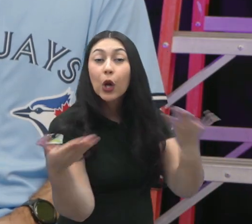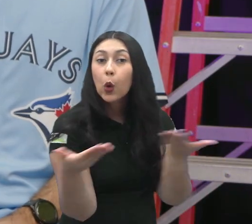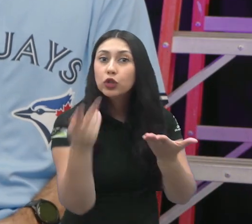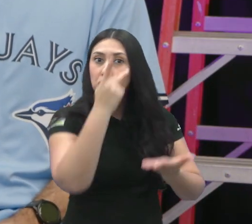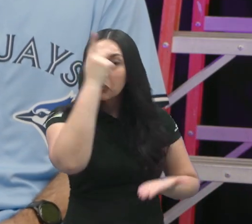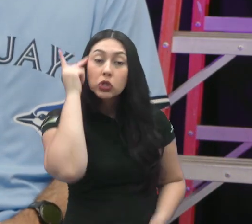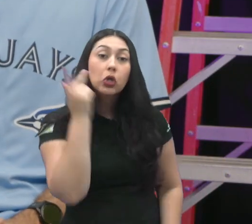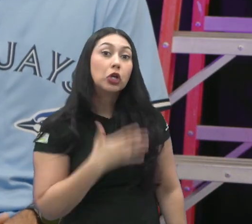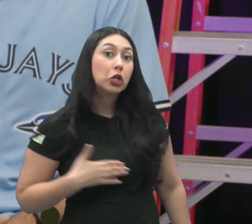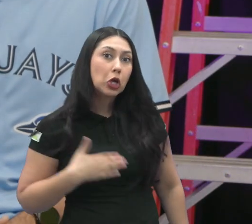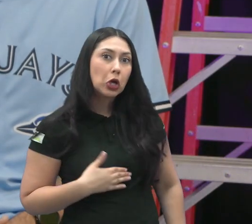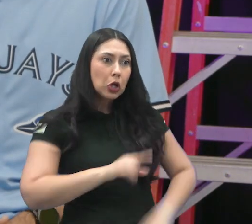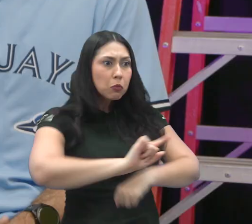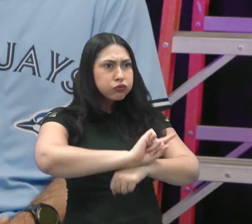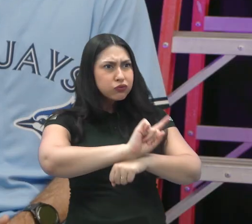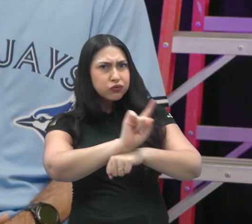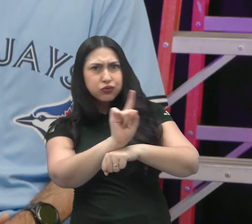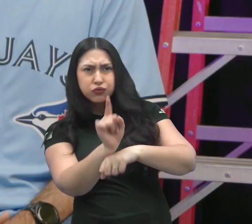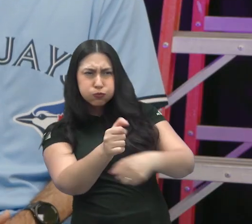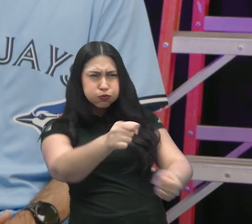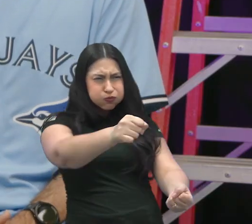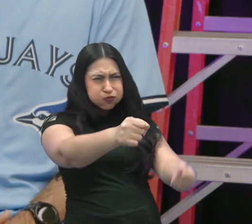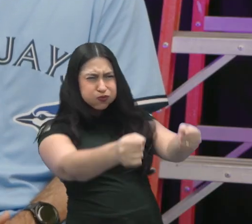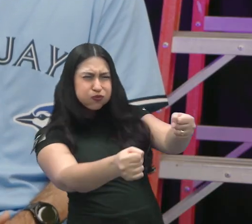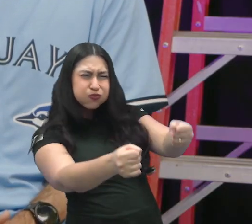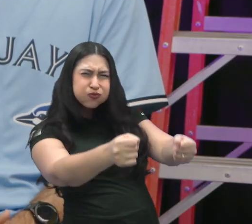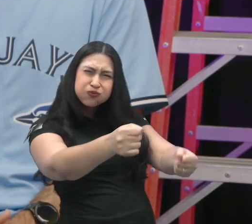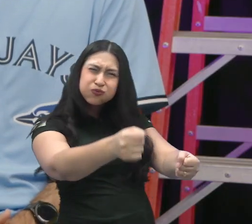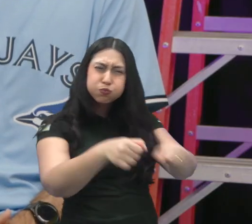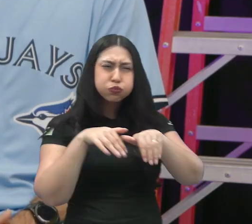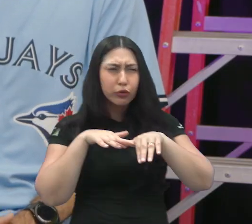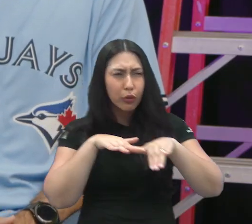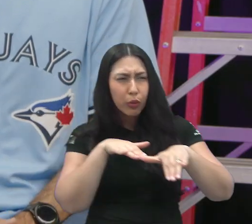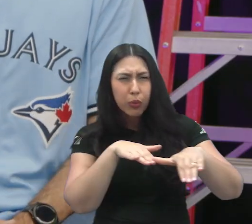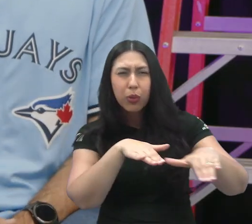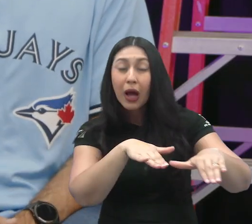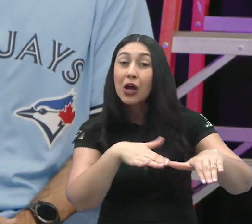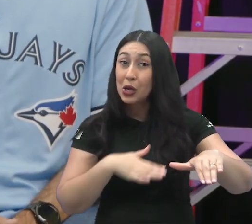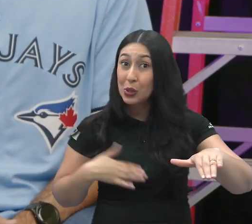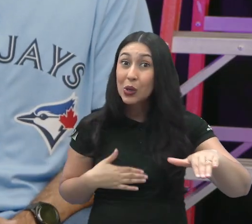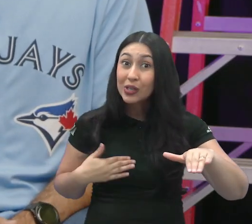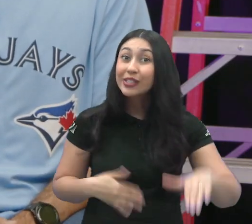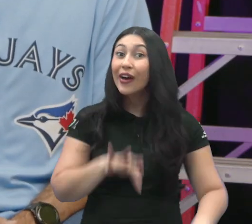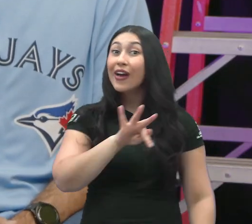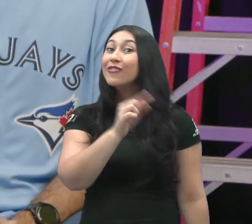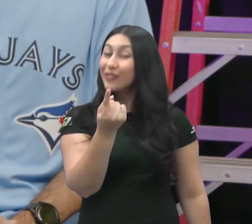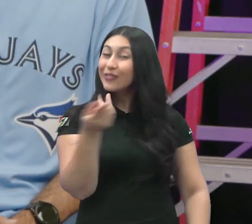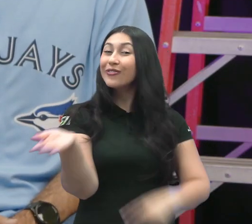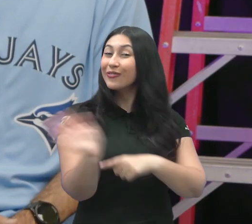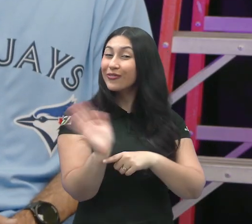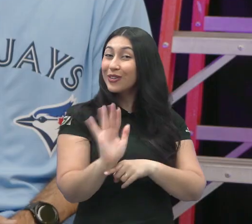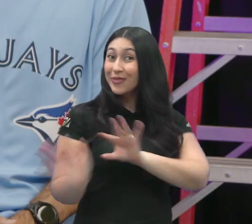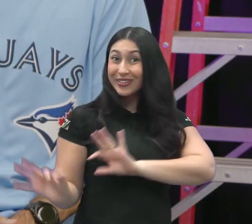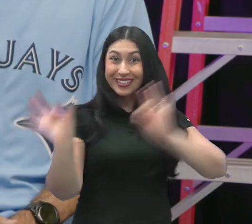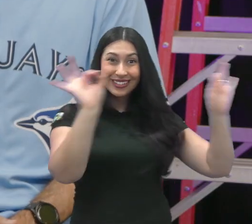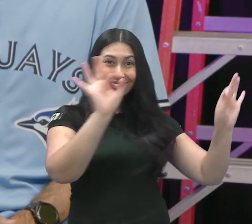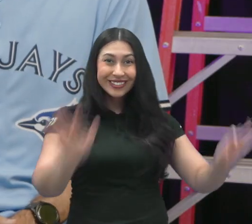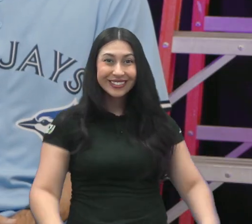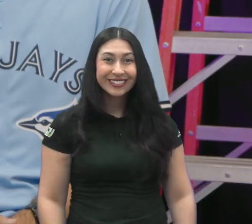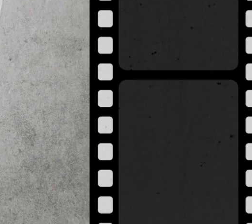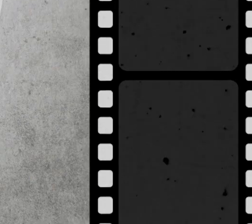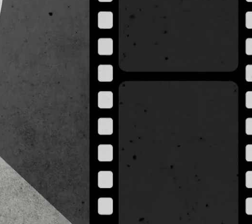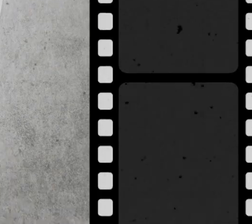é para quem é aficionado por velocidade e fã da maior categoria de corrida de carros do mundo. Estamos falando de F1, o filme. Confere